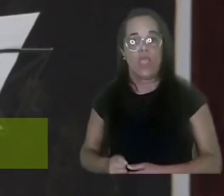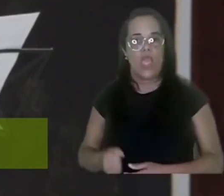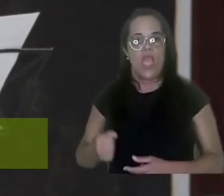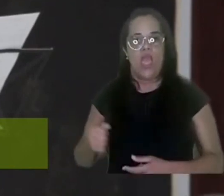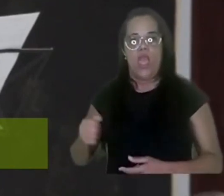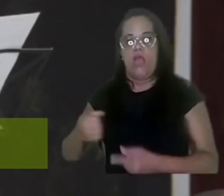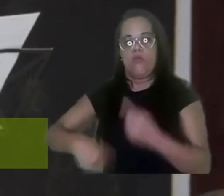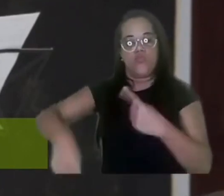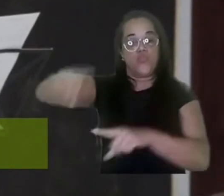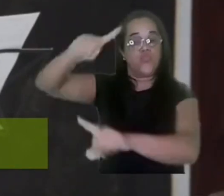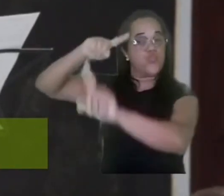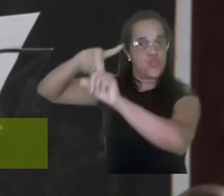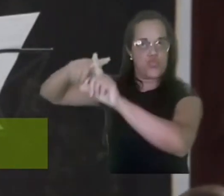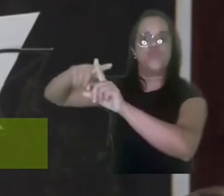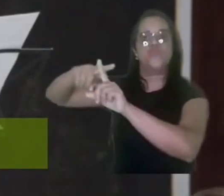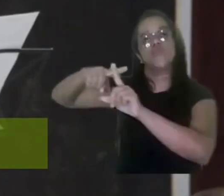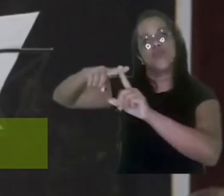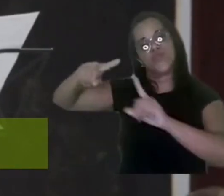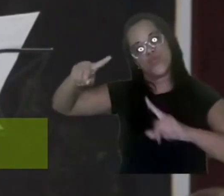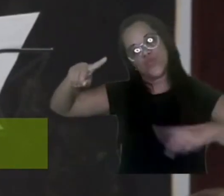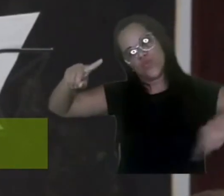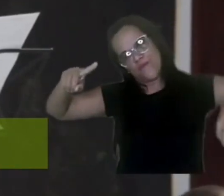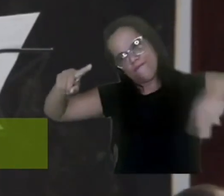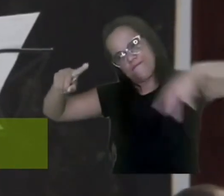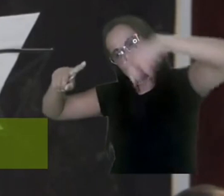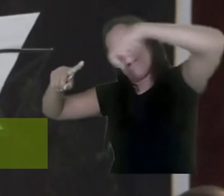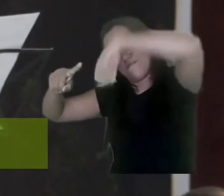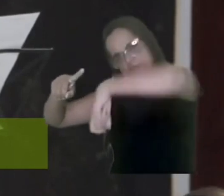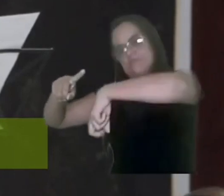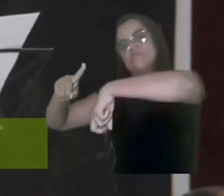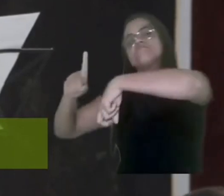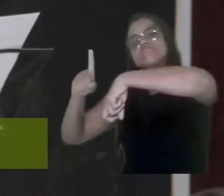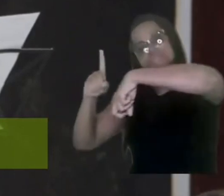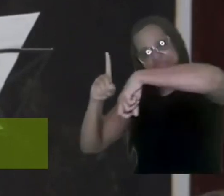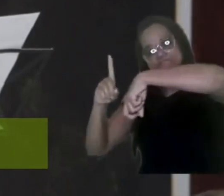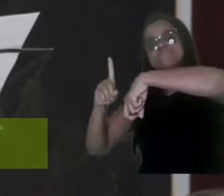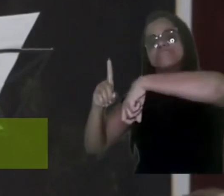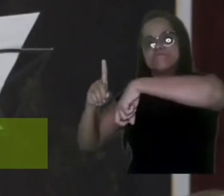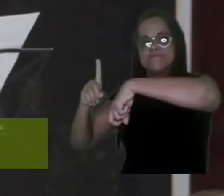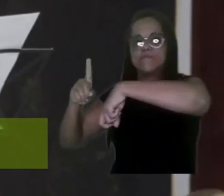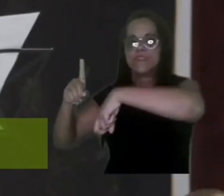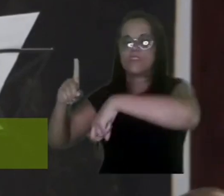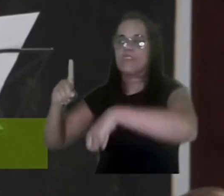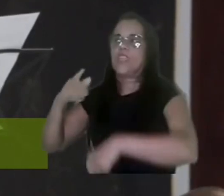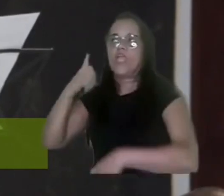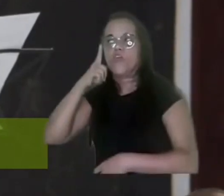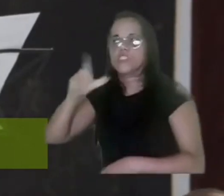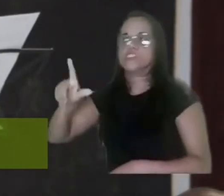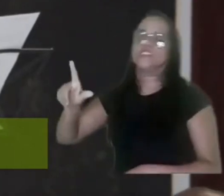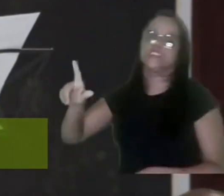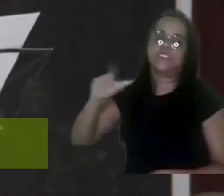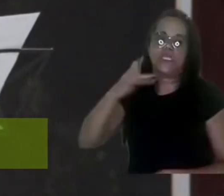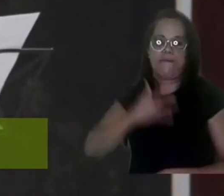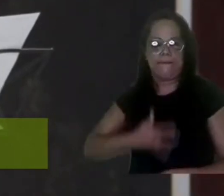cruz, clamando em nome de Jesus, alcançará de ti,